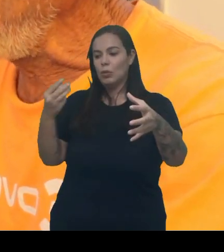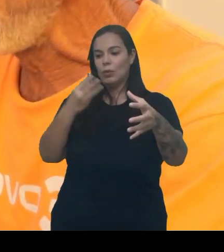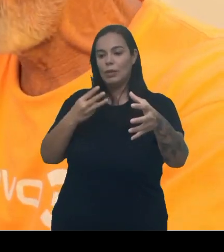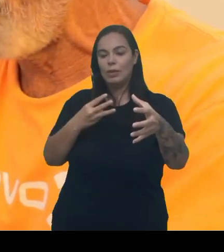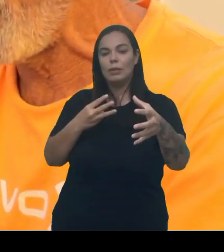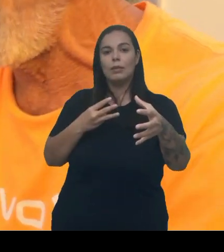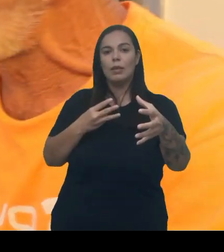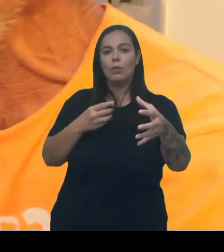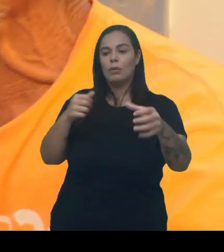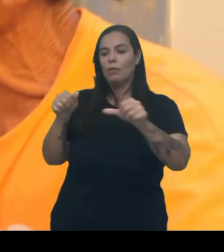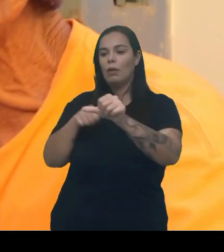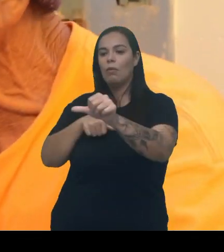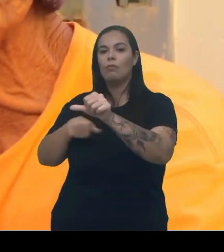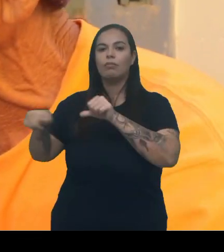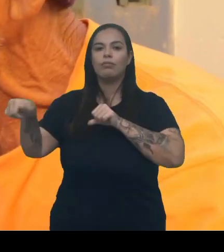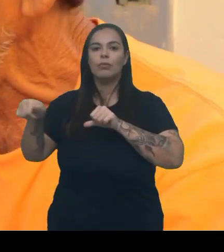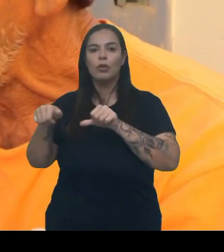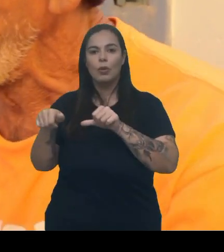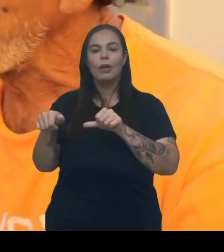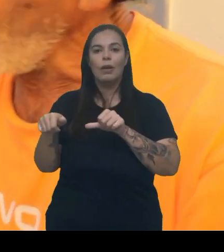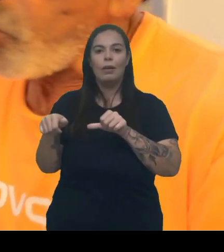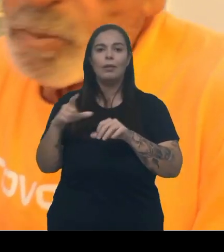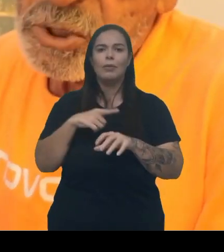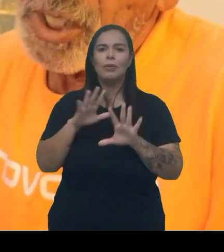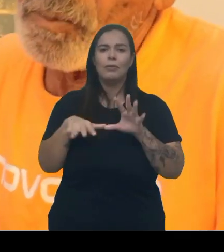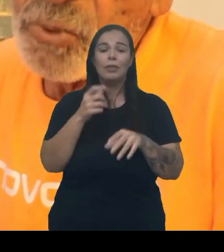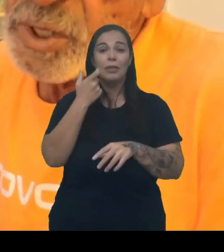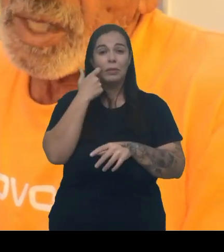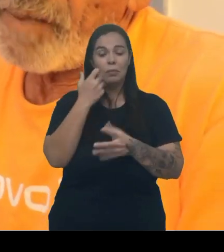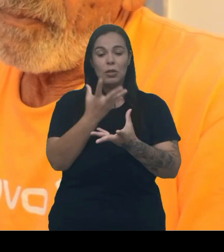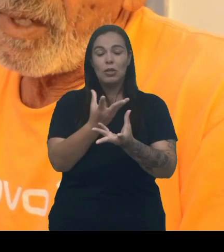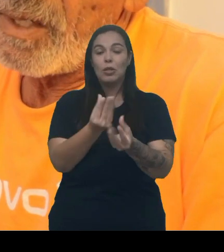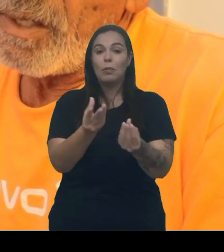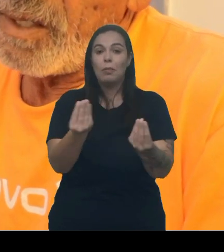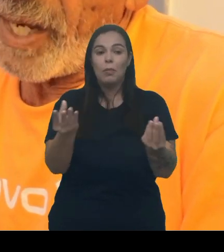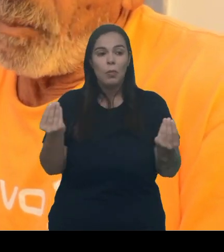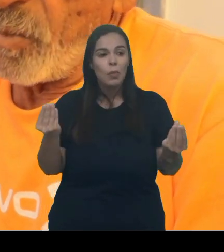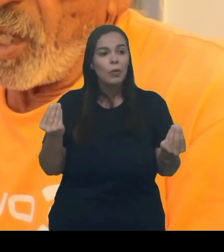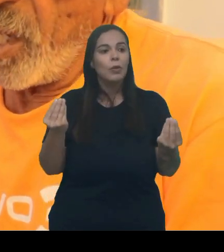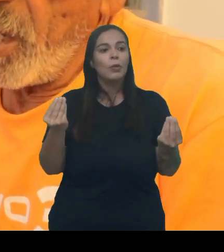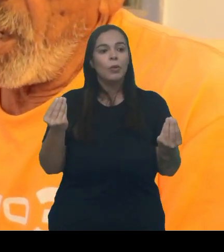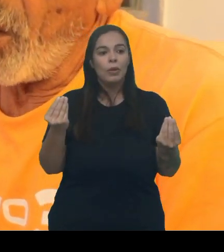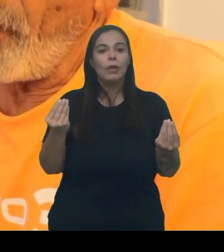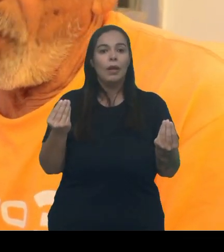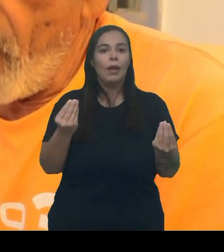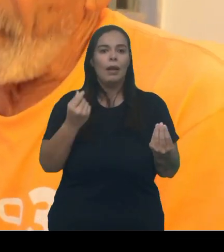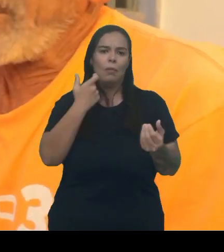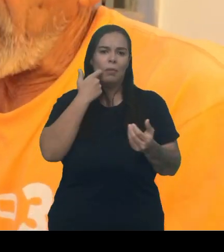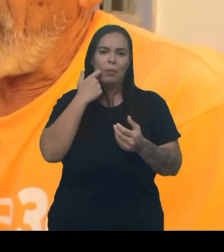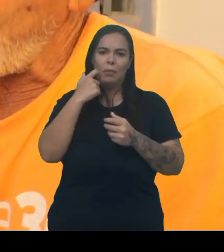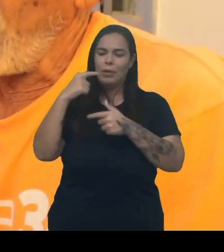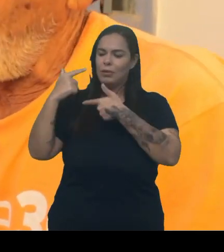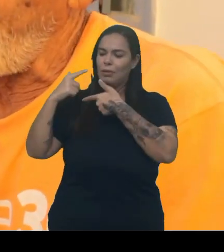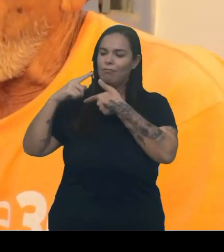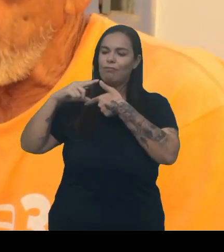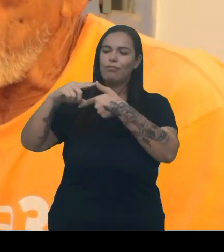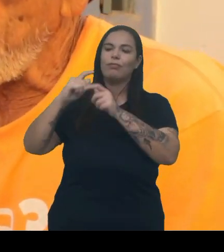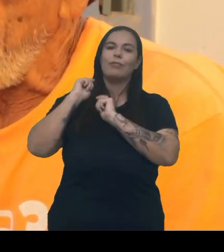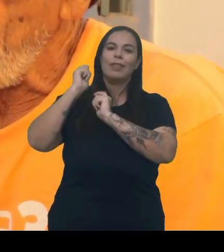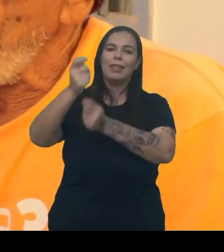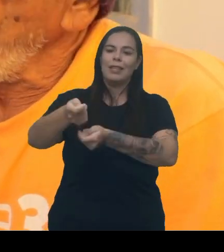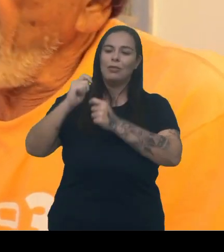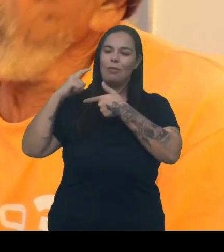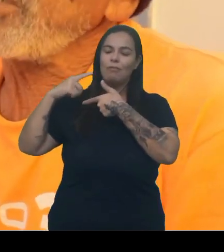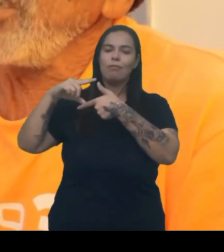como segundo, ele vai perder a vez e você vai ficar como primeiro. Então, como tinha muita, era uma pesca tradicional